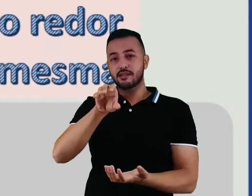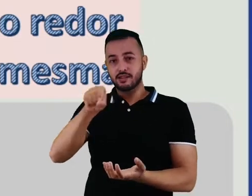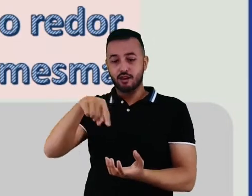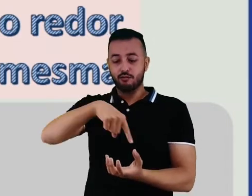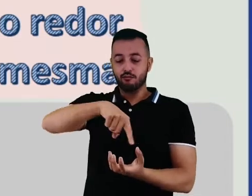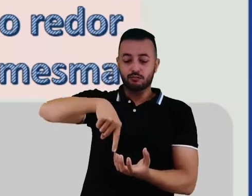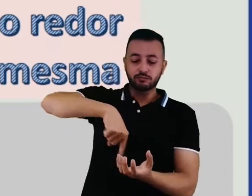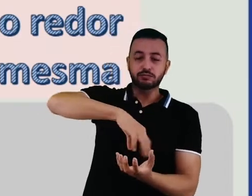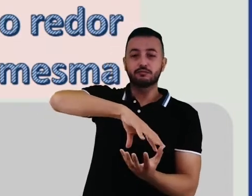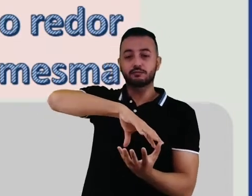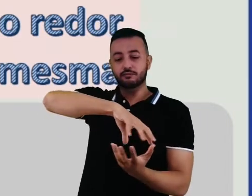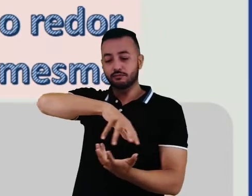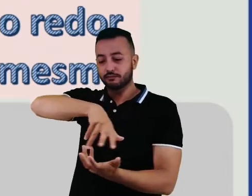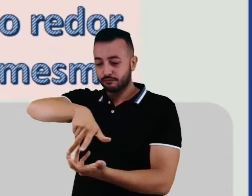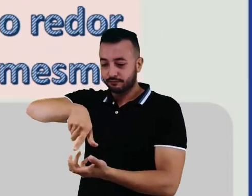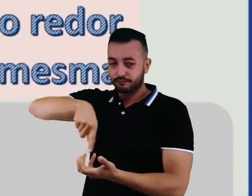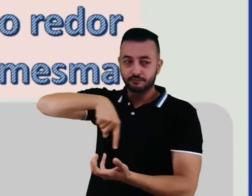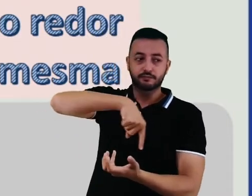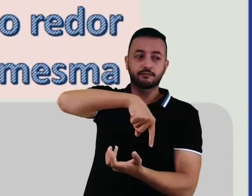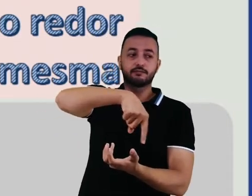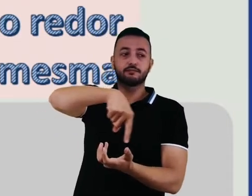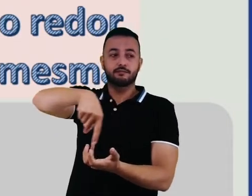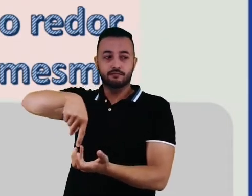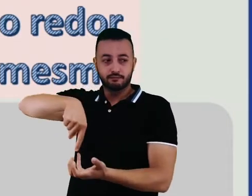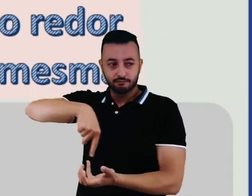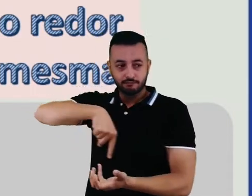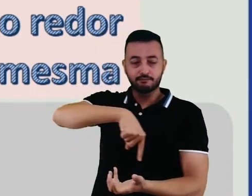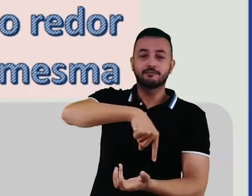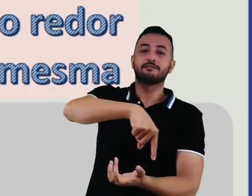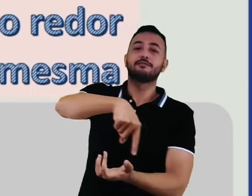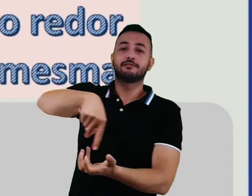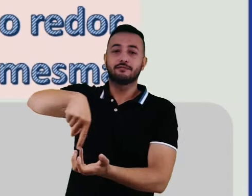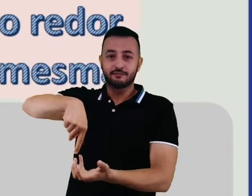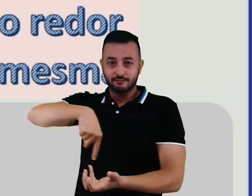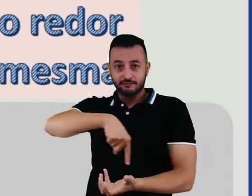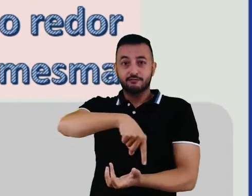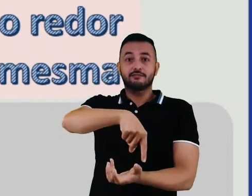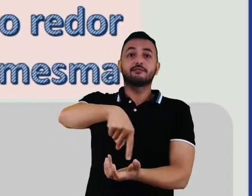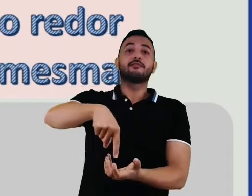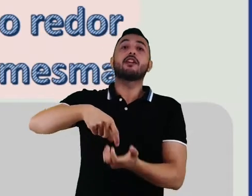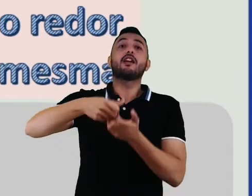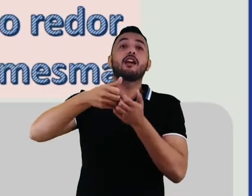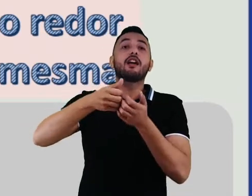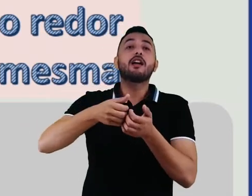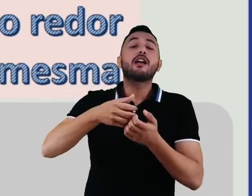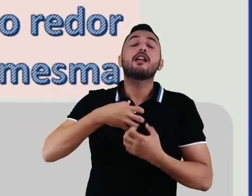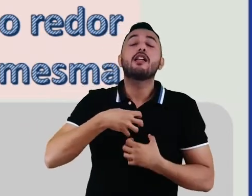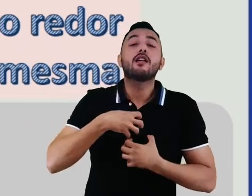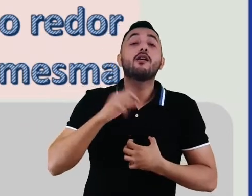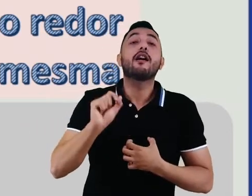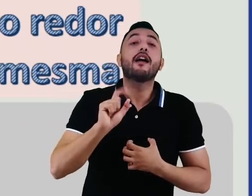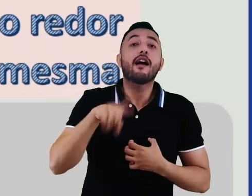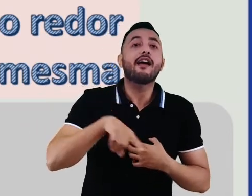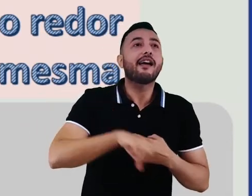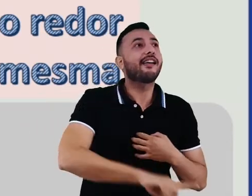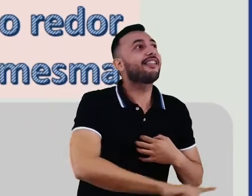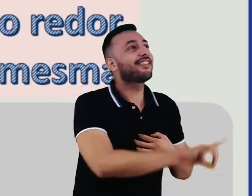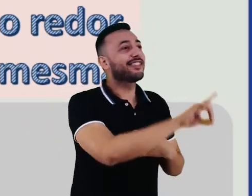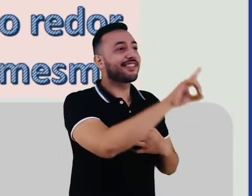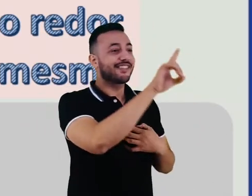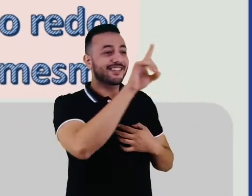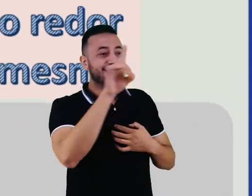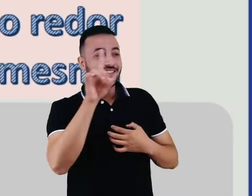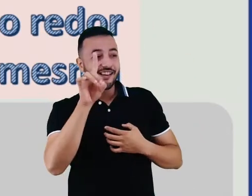Esse movimento que o planeta Terra faz, ele vai dar origem ao quê? Ao dia e vai dar origem